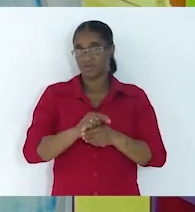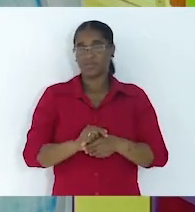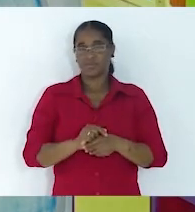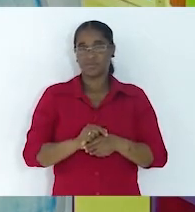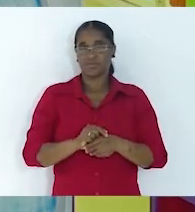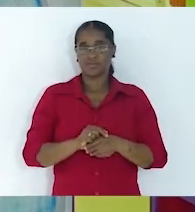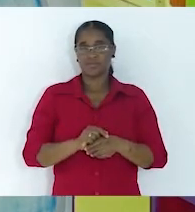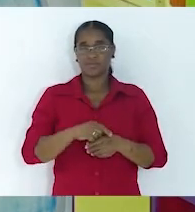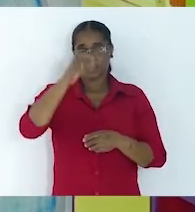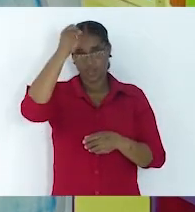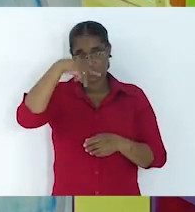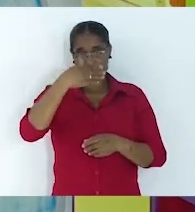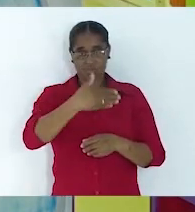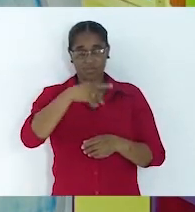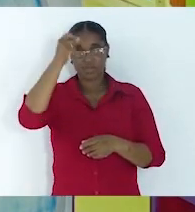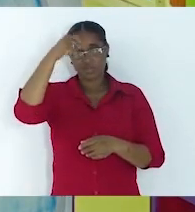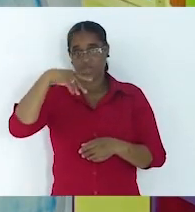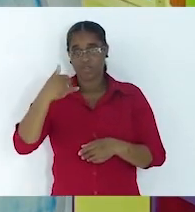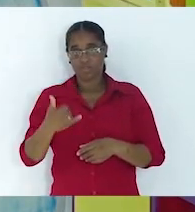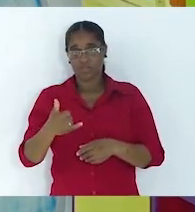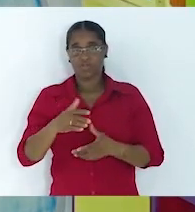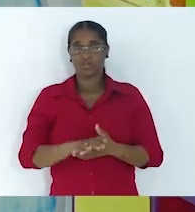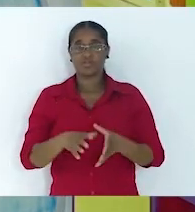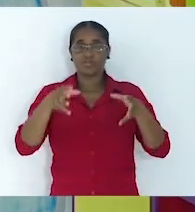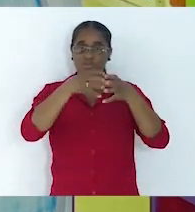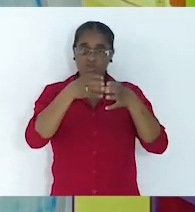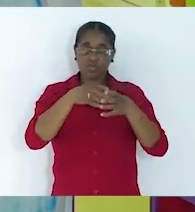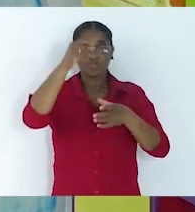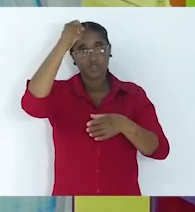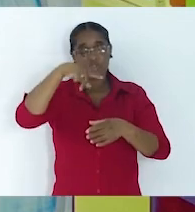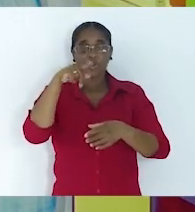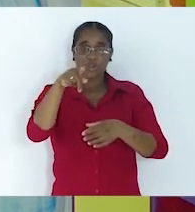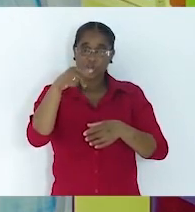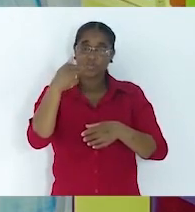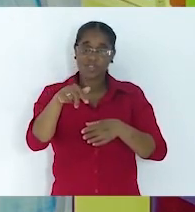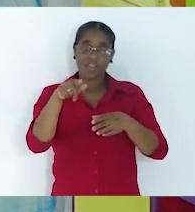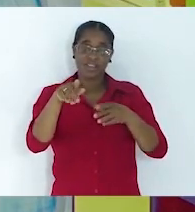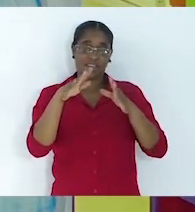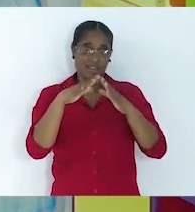conto 1 e no conto 2 da coletânea de contos que tu tens lá em casa. Entendido?